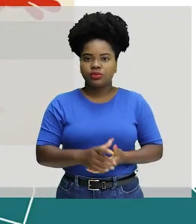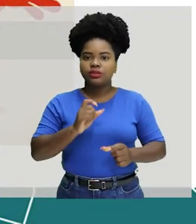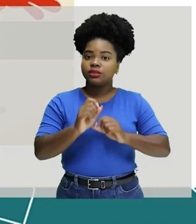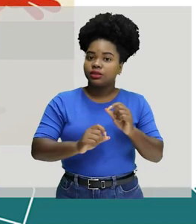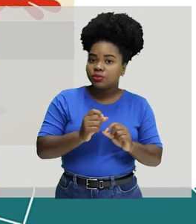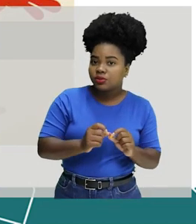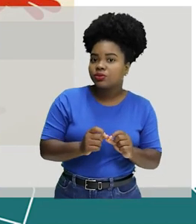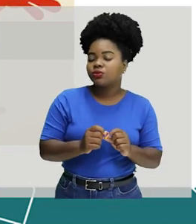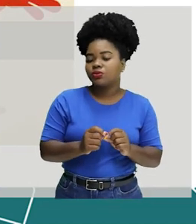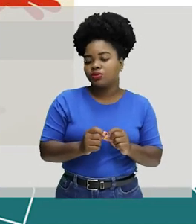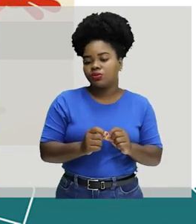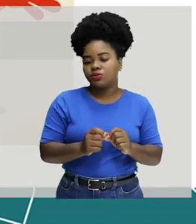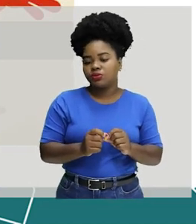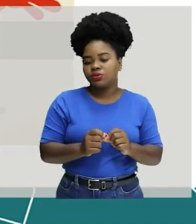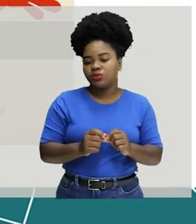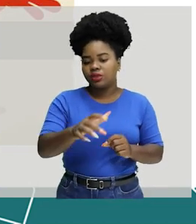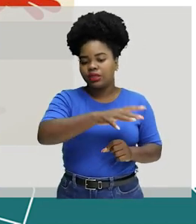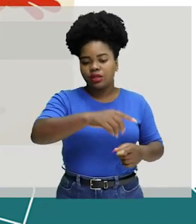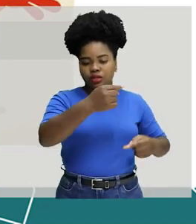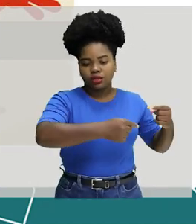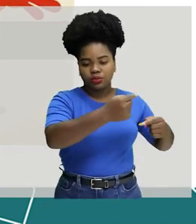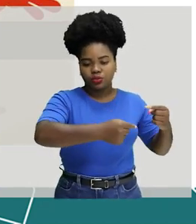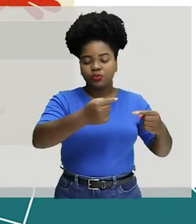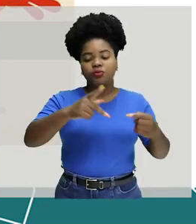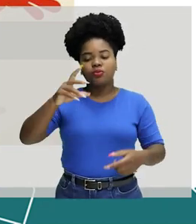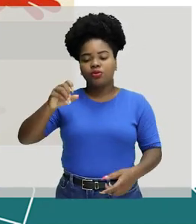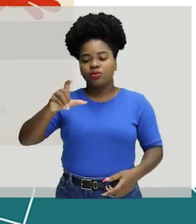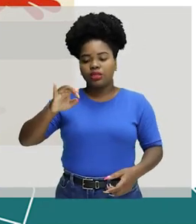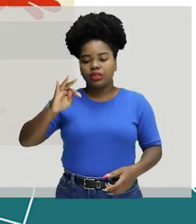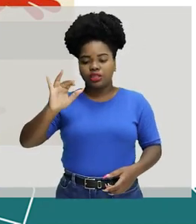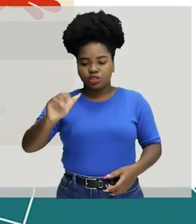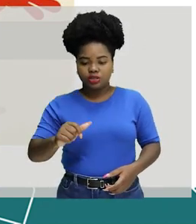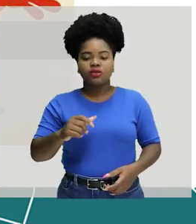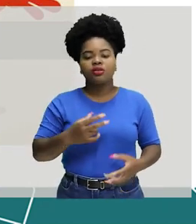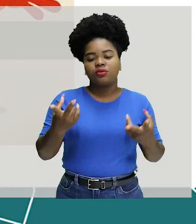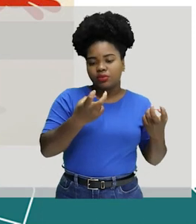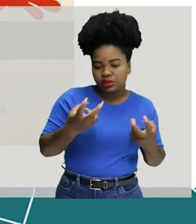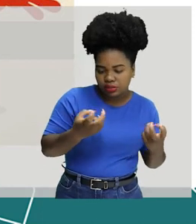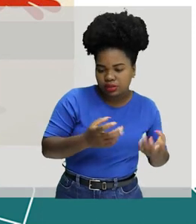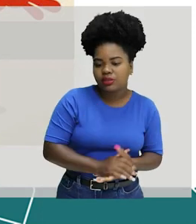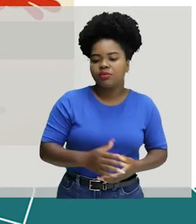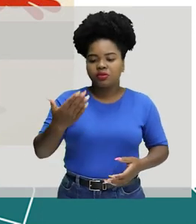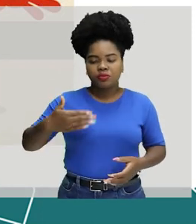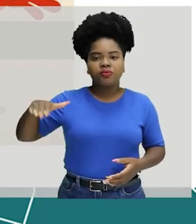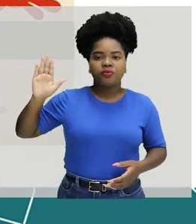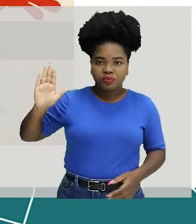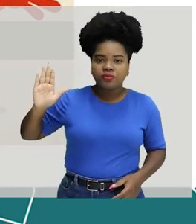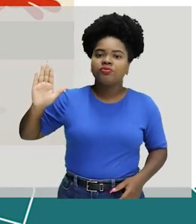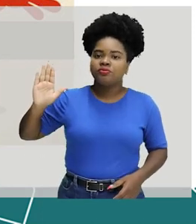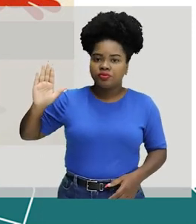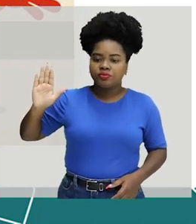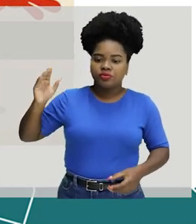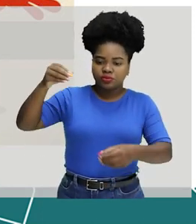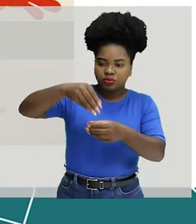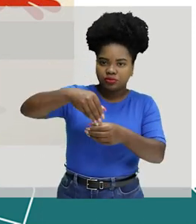política que é um que é onde nós eh olhamos os candidatos que estão peteando um cargo político